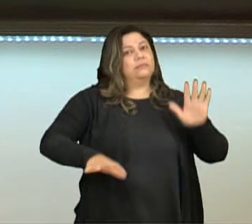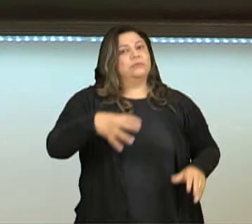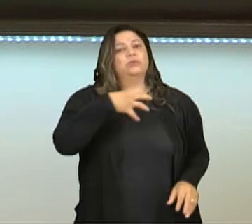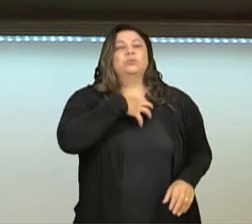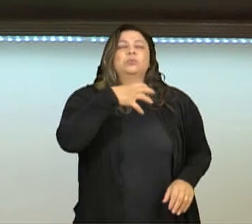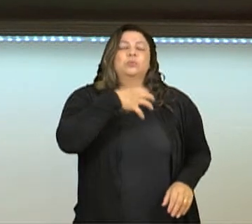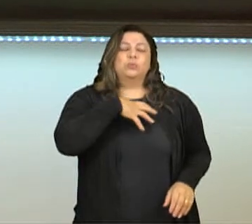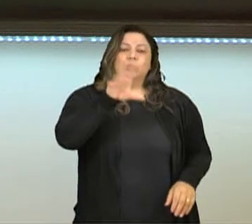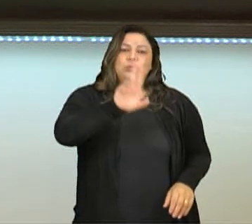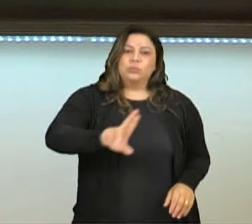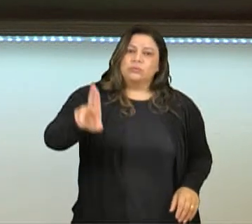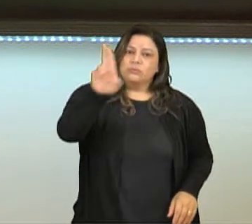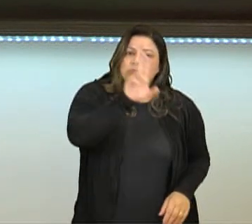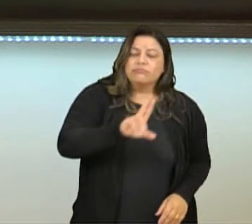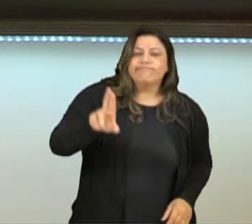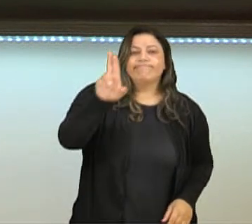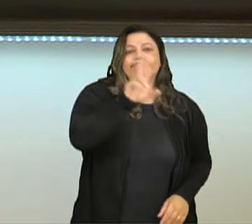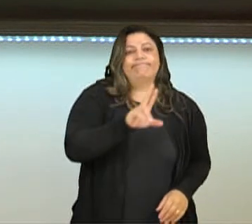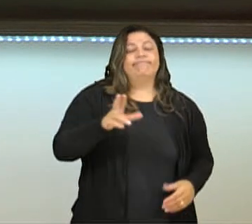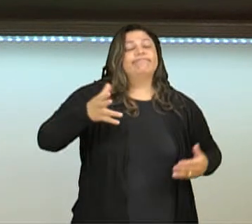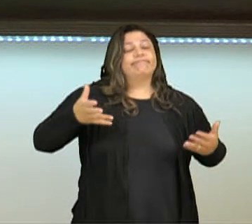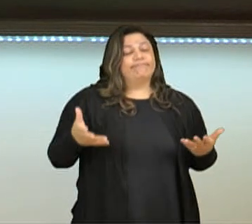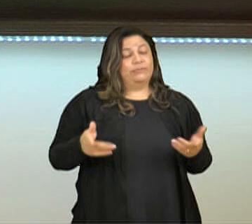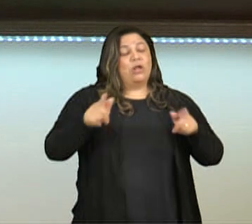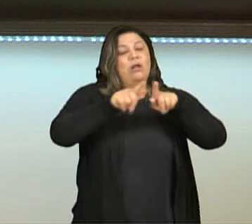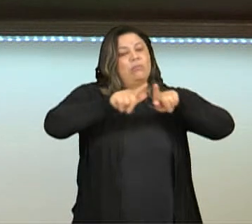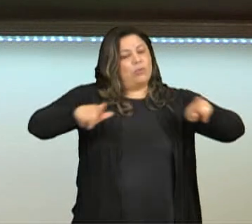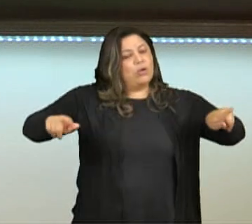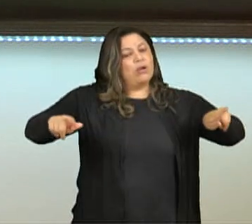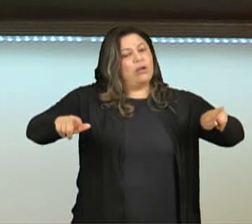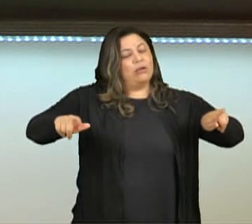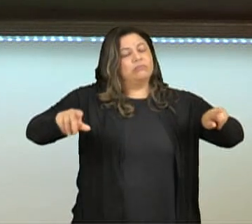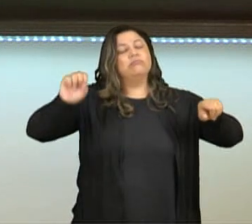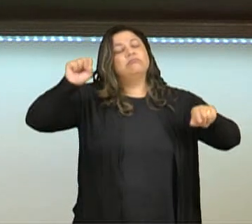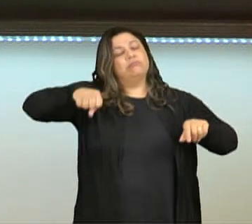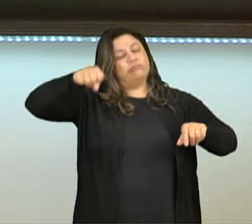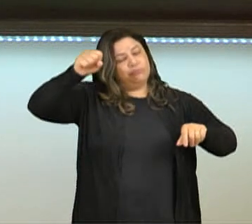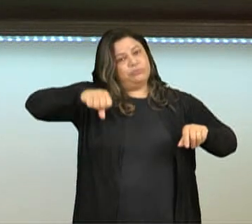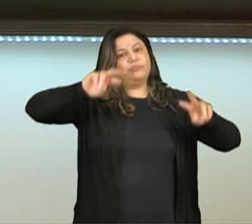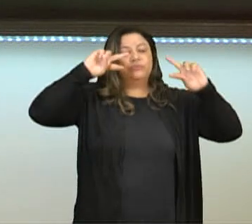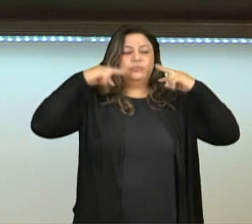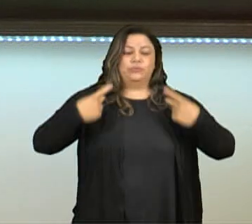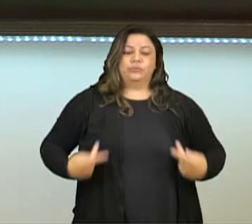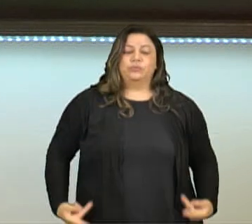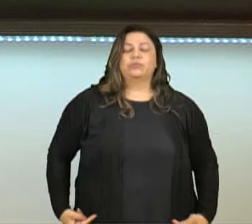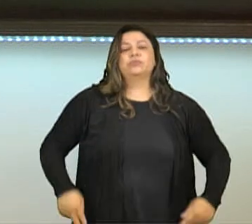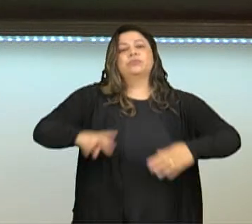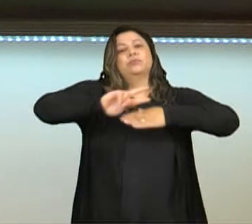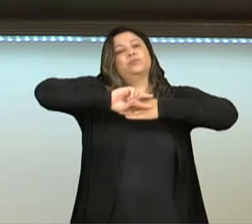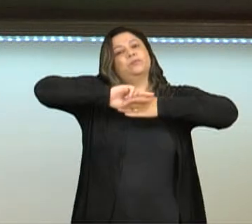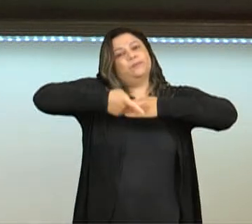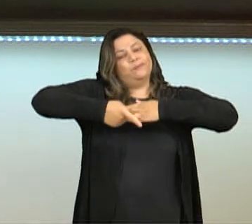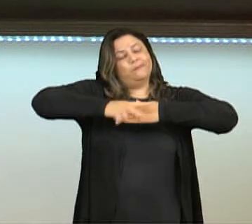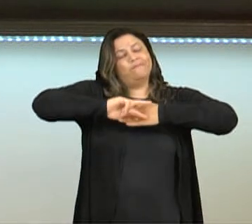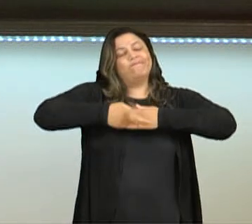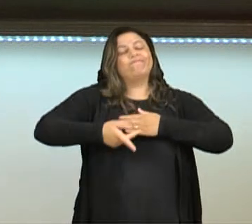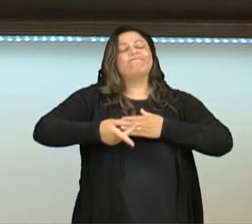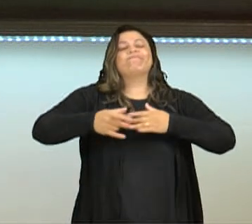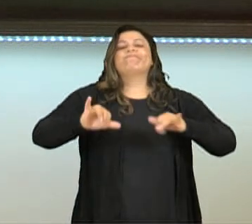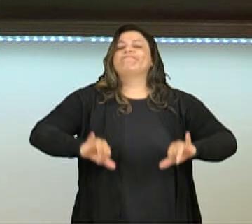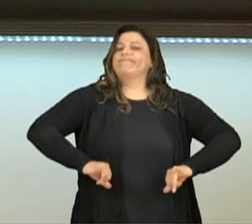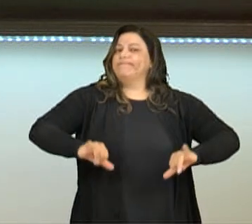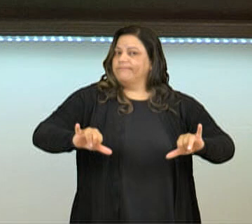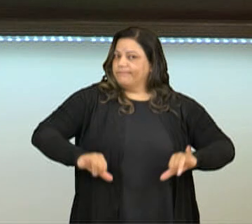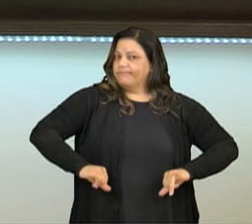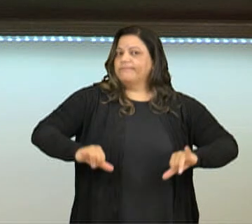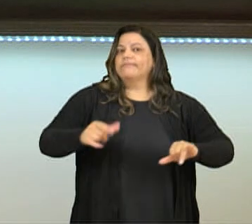ele é utilizado, ele pode se esgotar sim, e o ser humano pode sofrer as consequências de não ter mais esse recurso